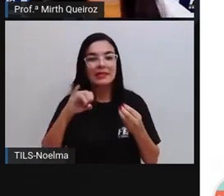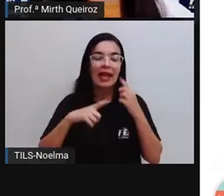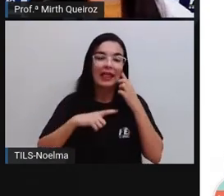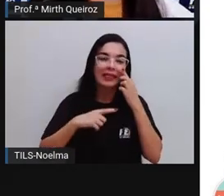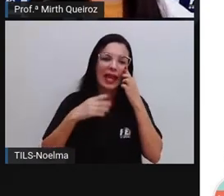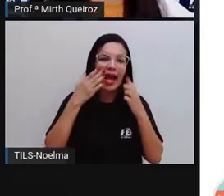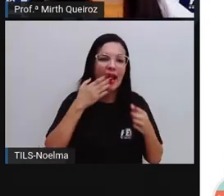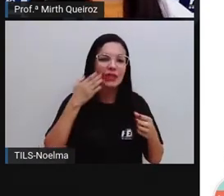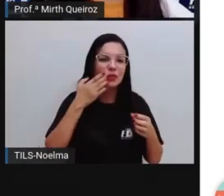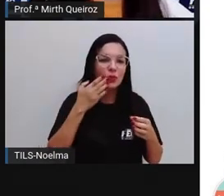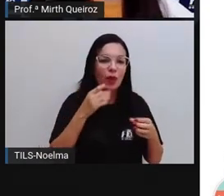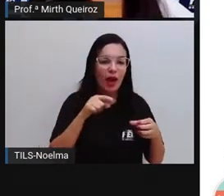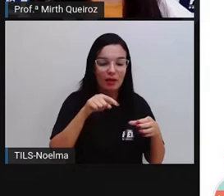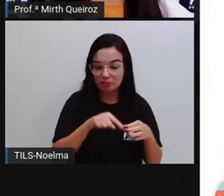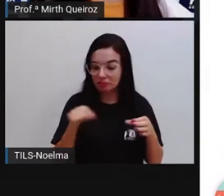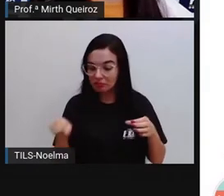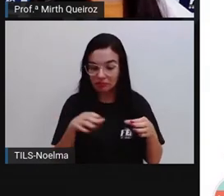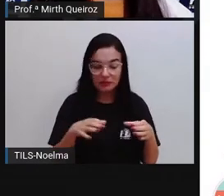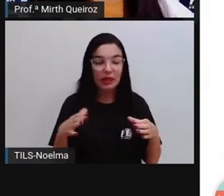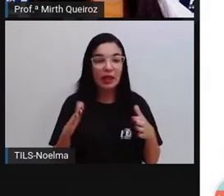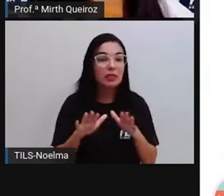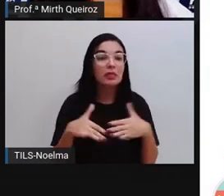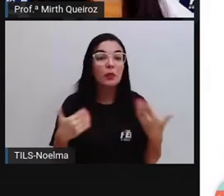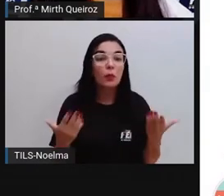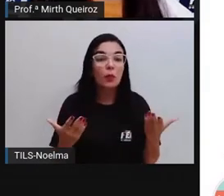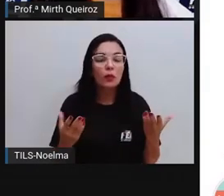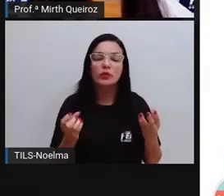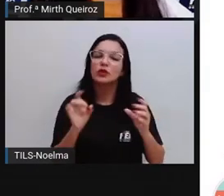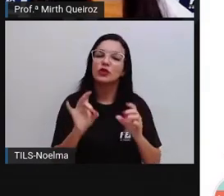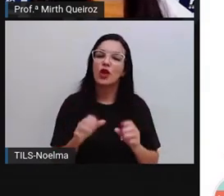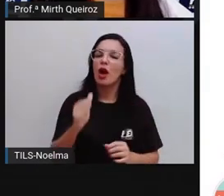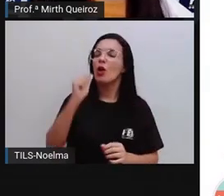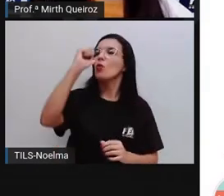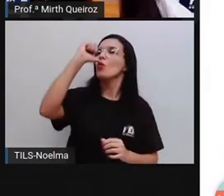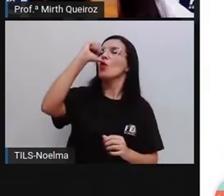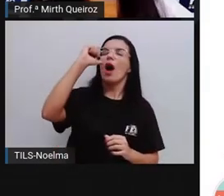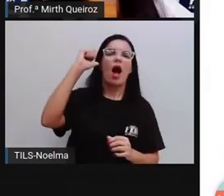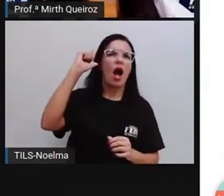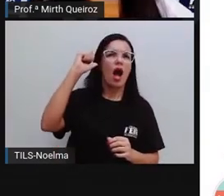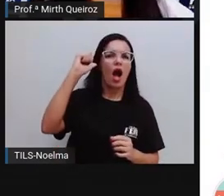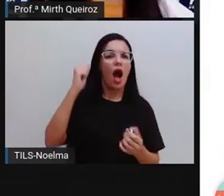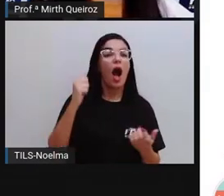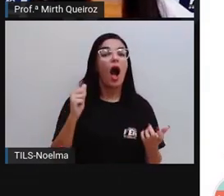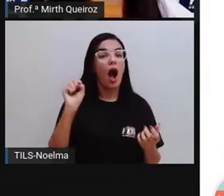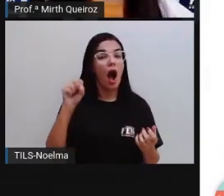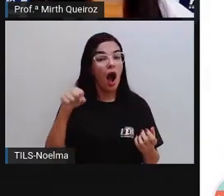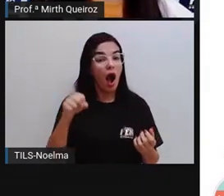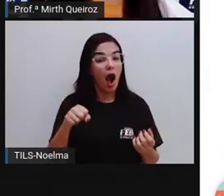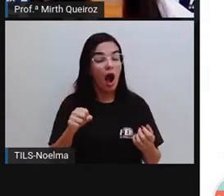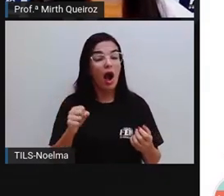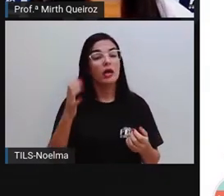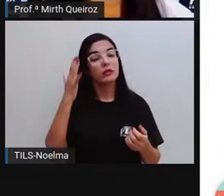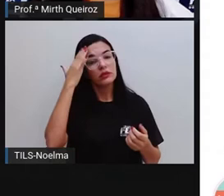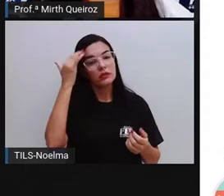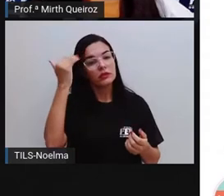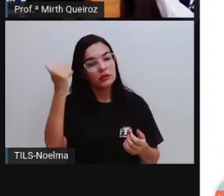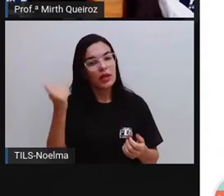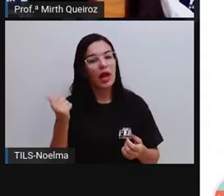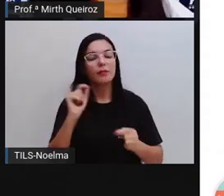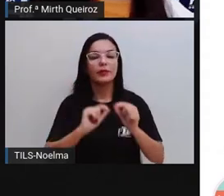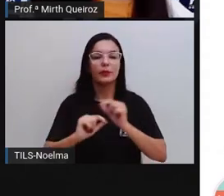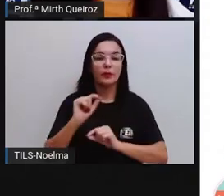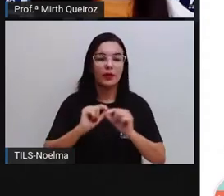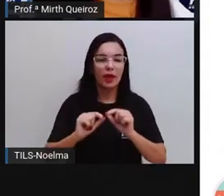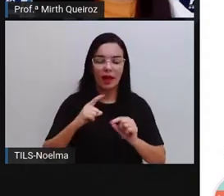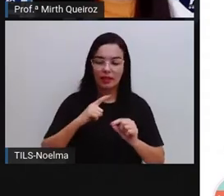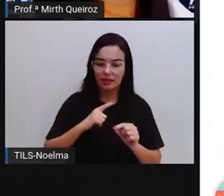não naquela água quando a gente bebe, né? Ao ingerir esse conteúdo, o conteúdo dos dois copos, nós vamos notar que